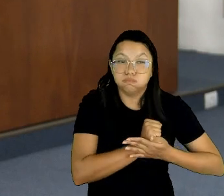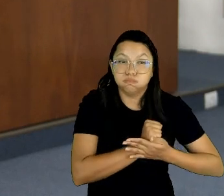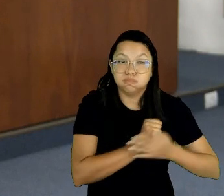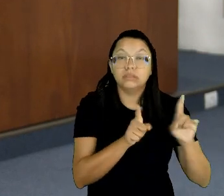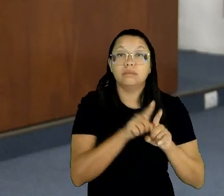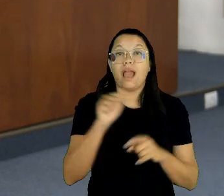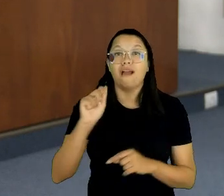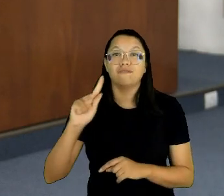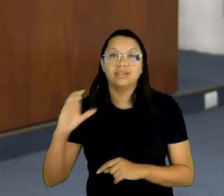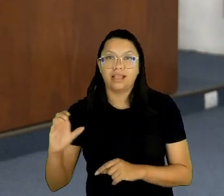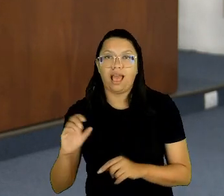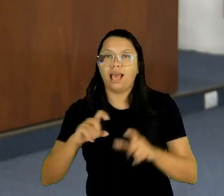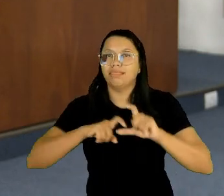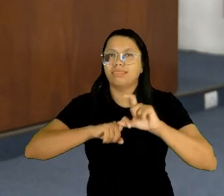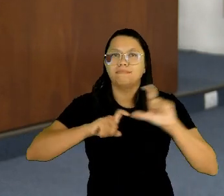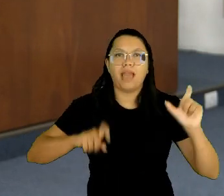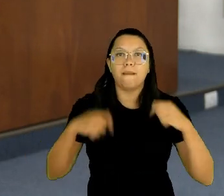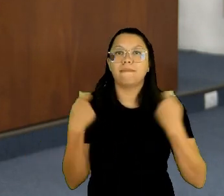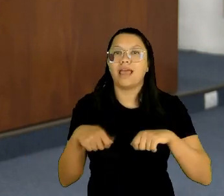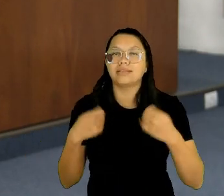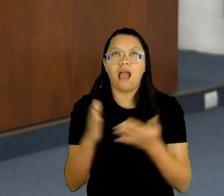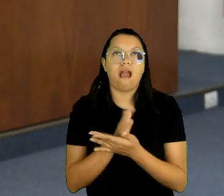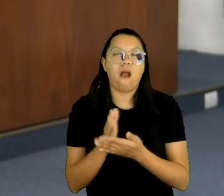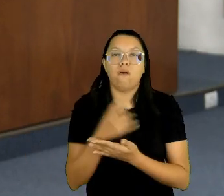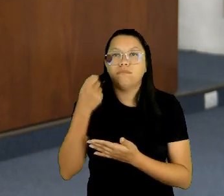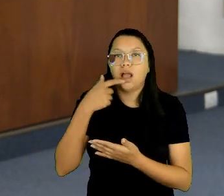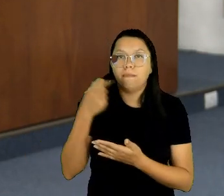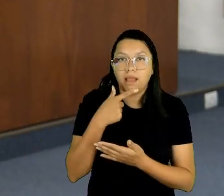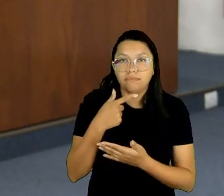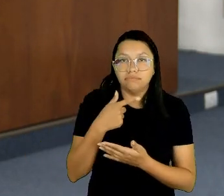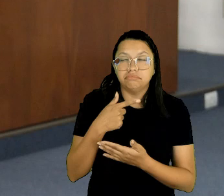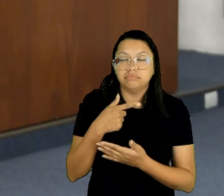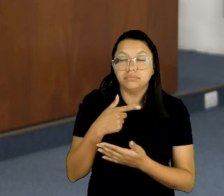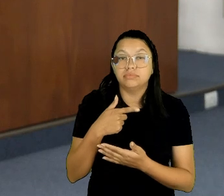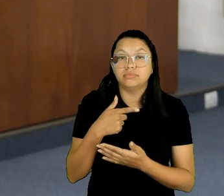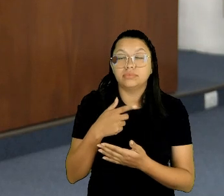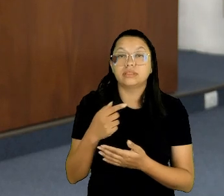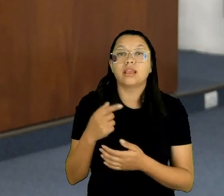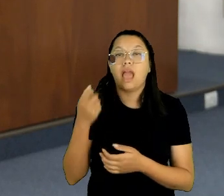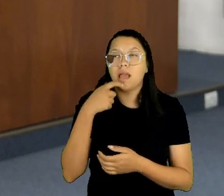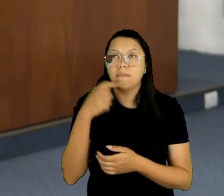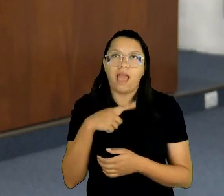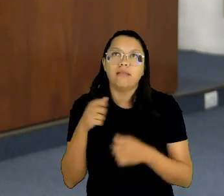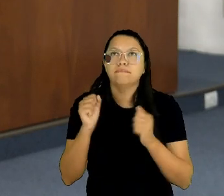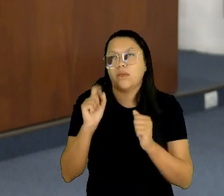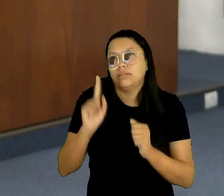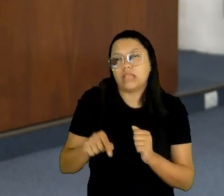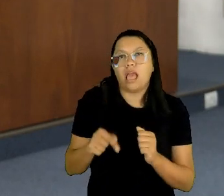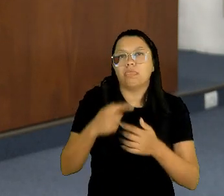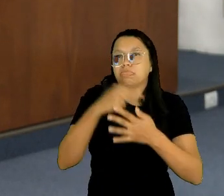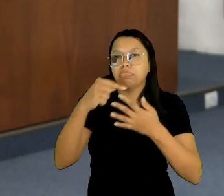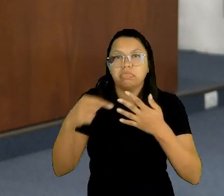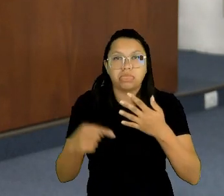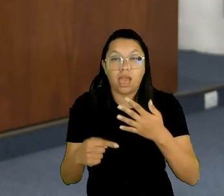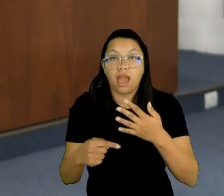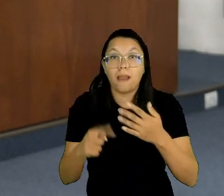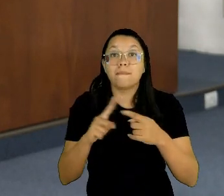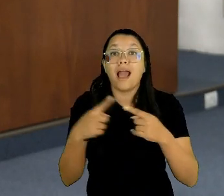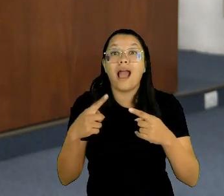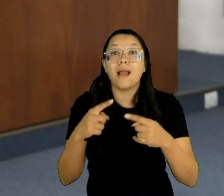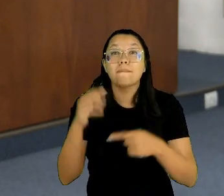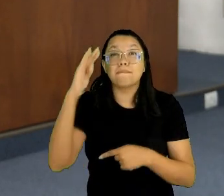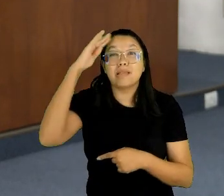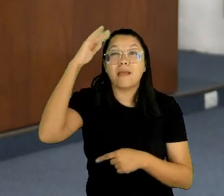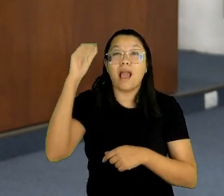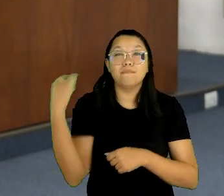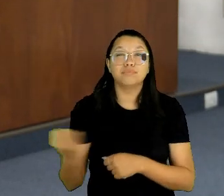infarto e AVC. Independente de precisar de algum tratamento farmacológico que seja, remédio para diabetes, para pressão,